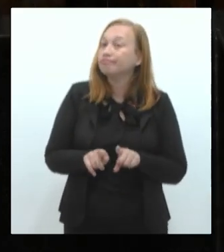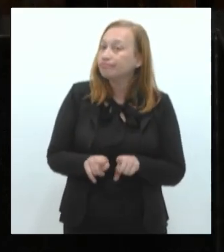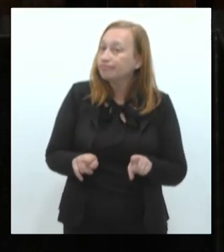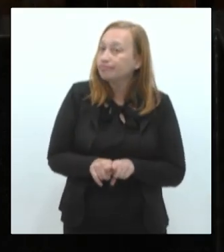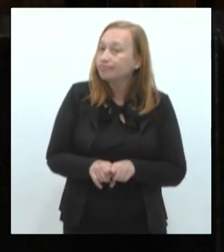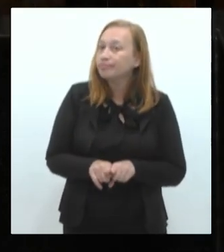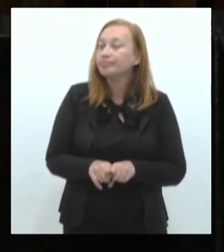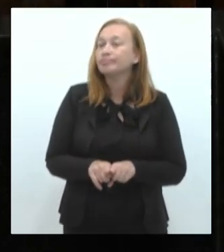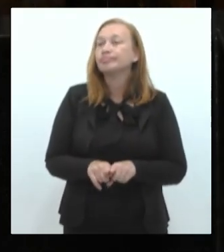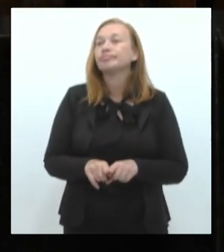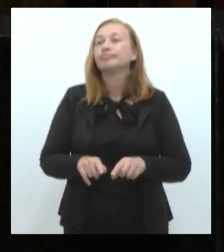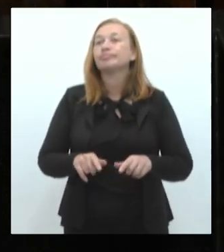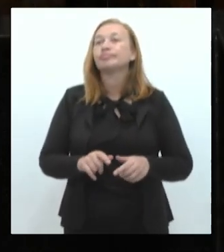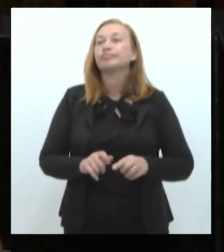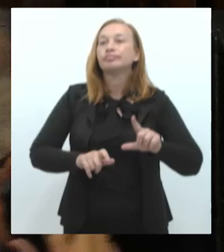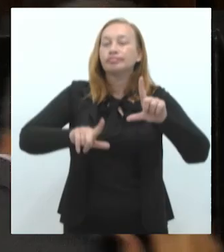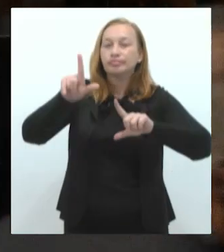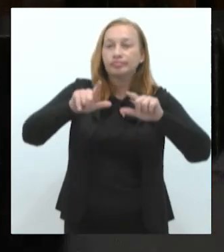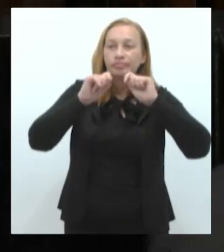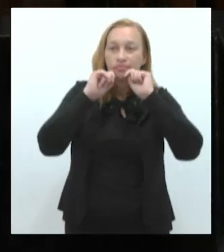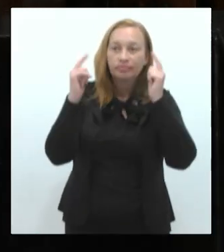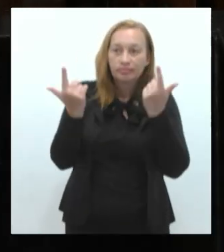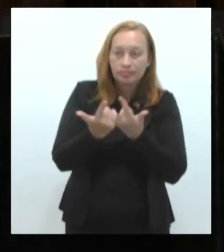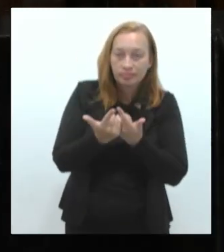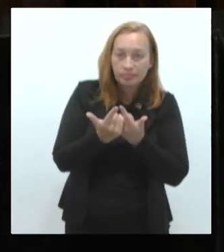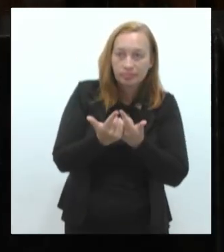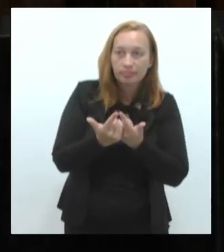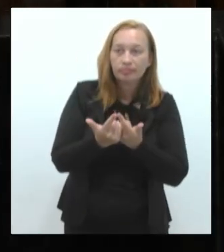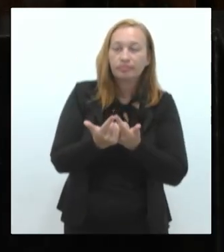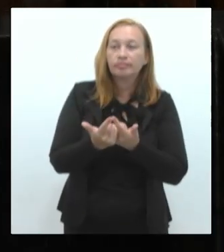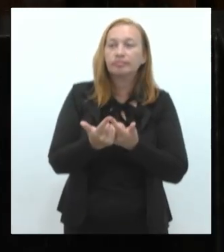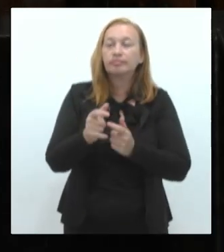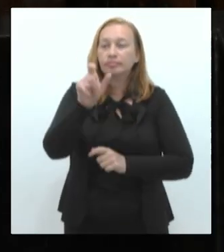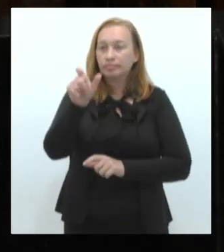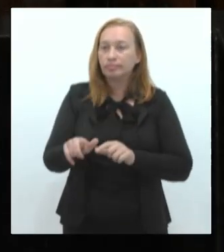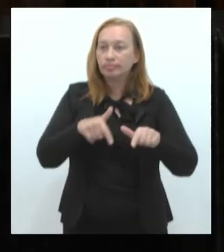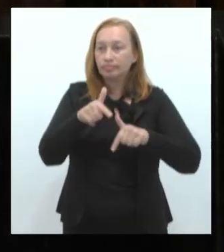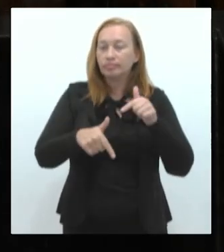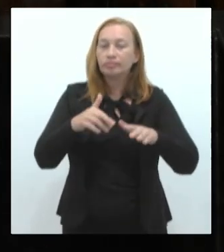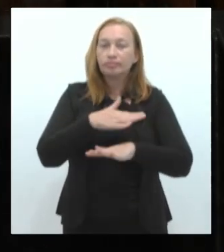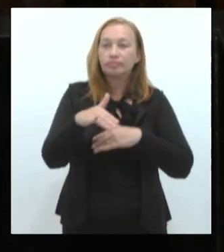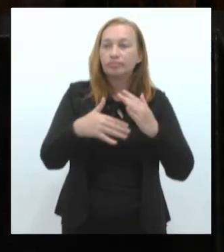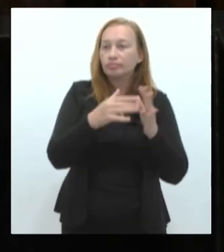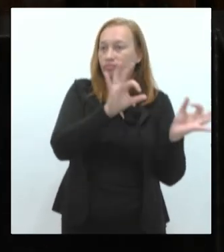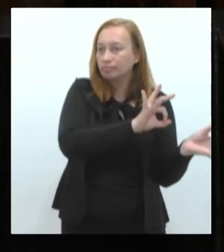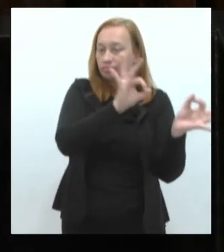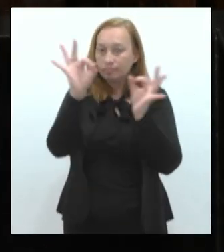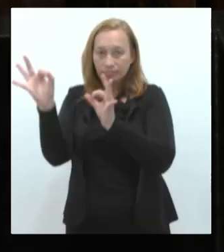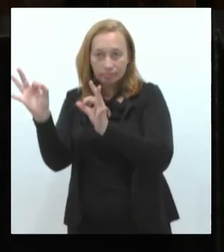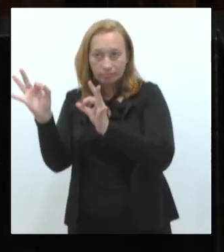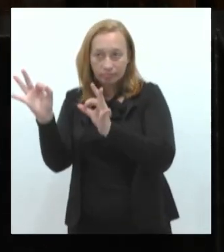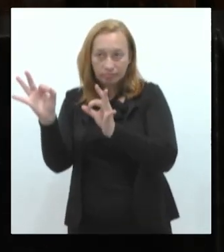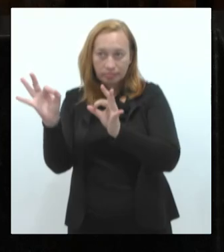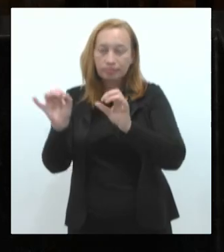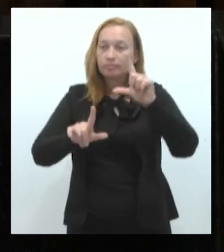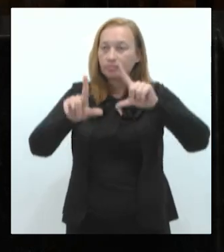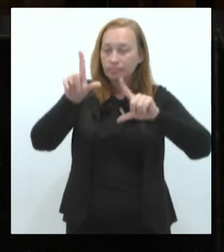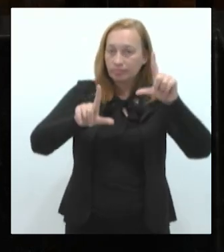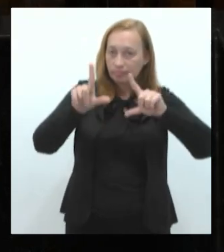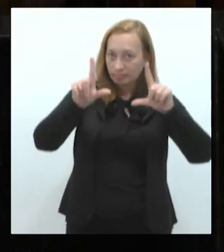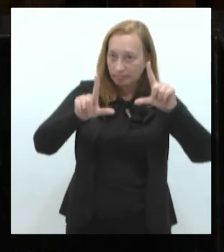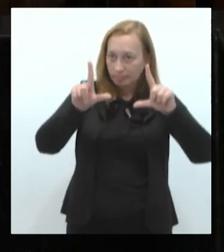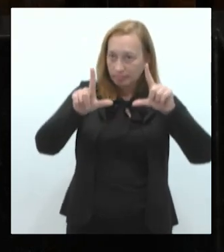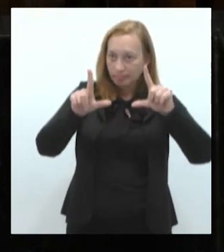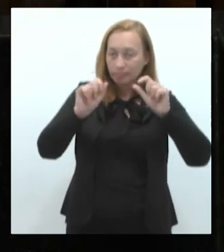os trabalhadores da TV Alerj e todos que estão nos assistindo aí pela TV aqui